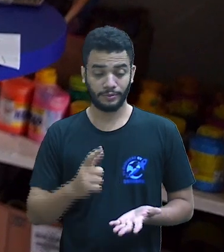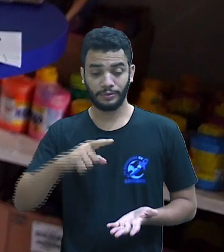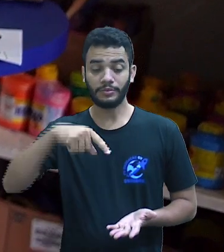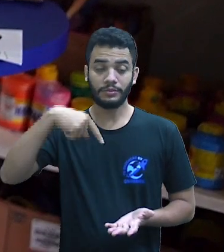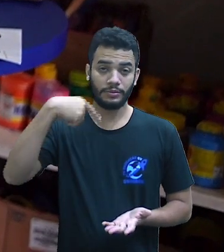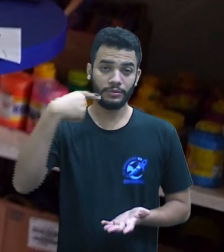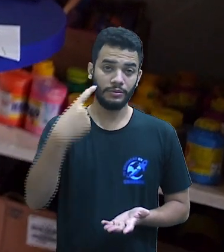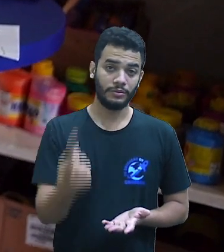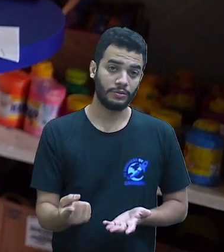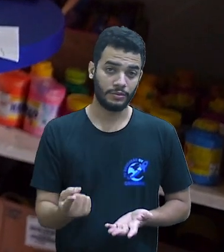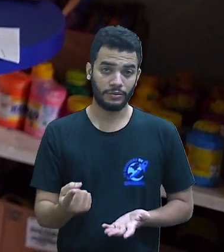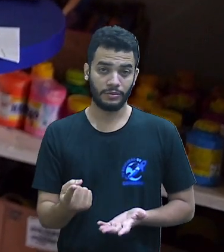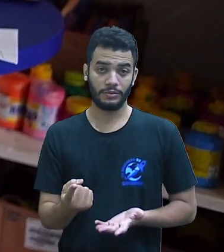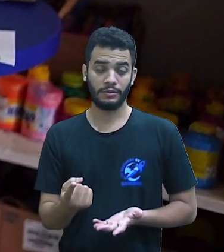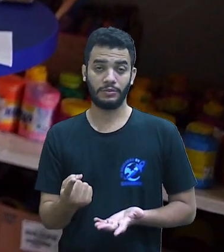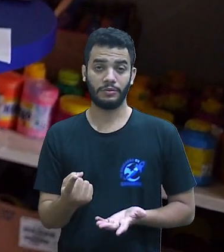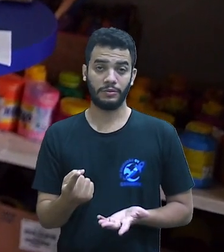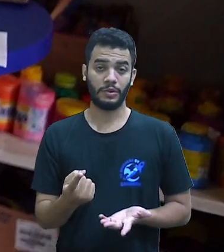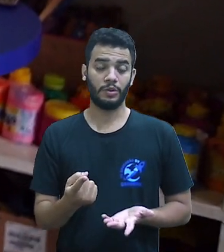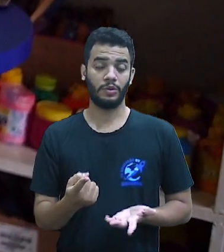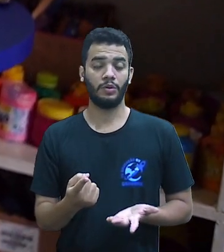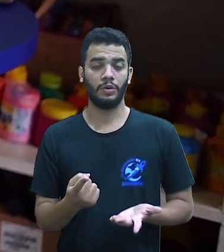Ela comeu um broco, uma folha, quer dizer.